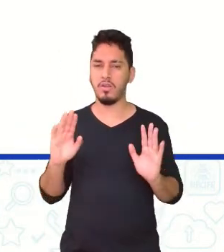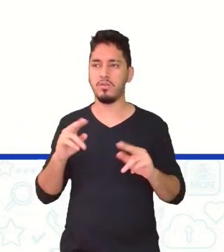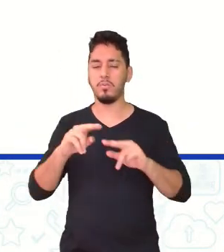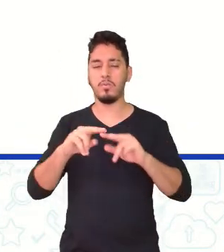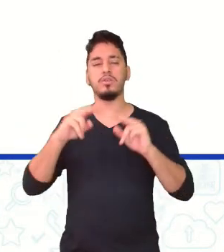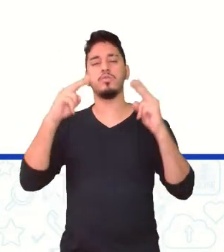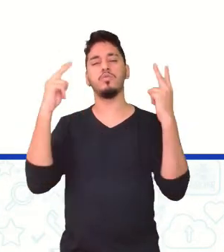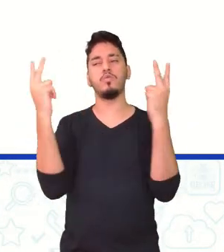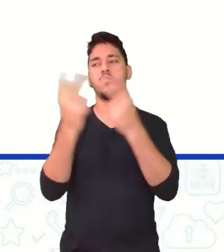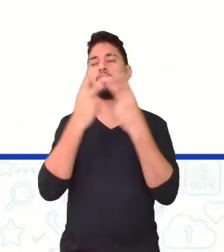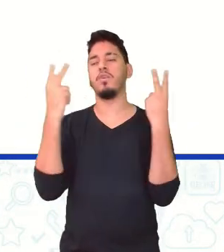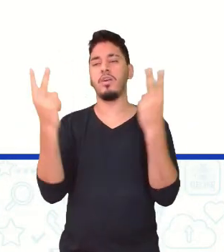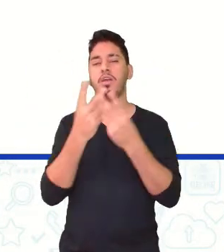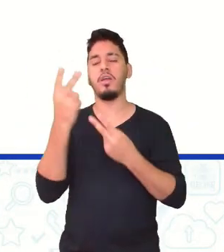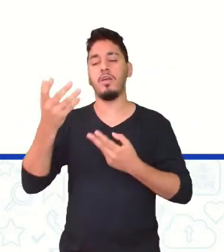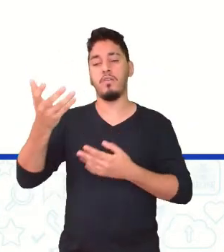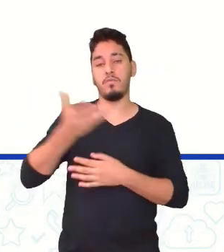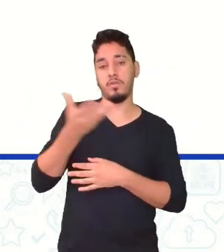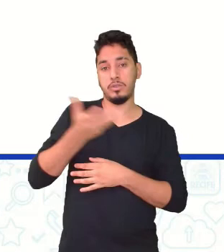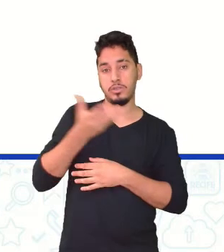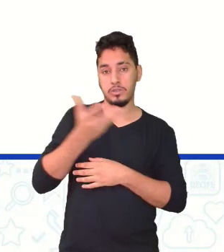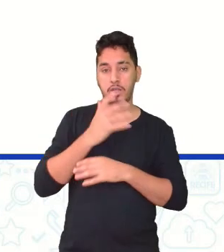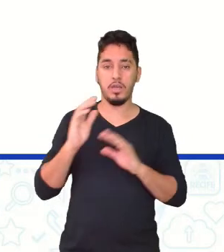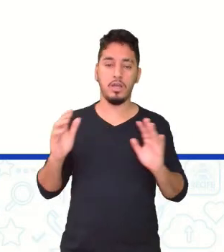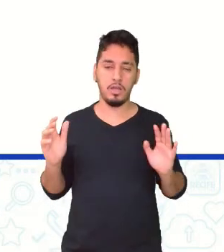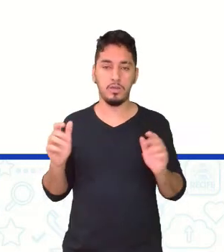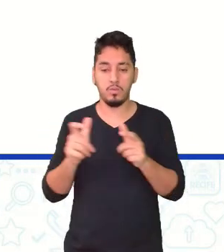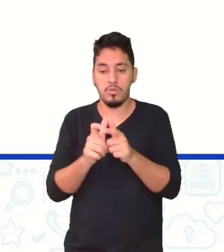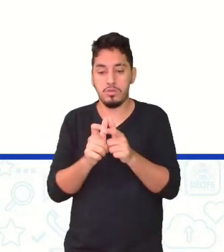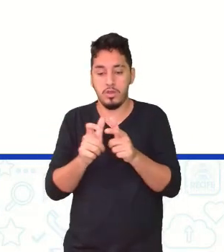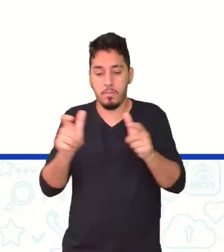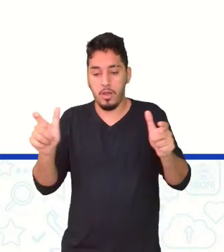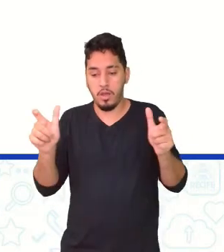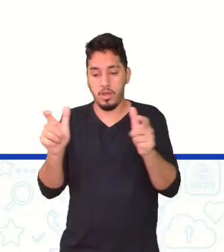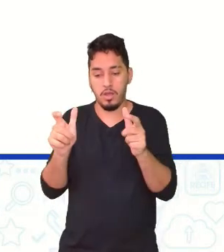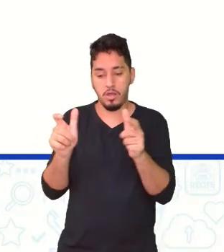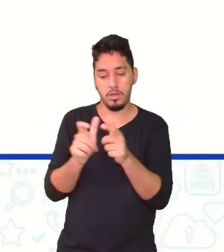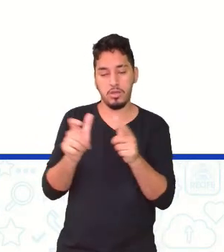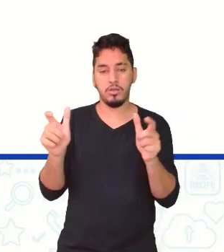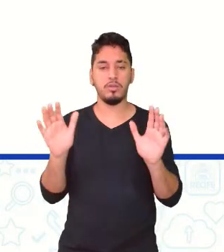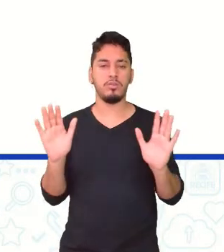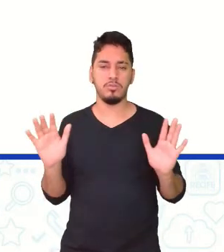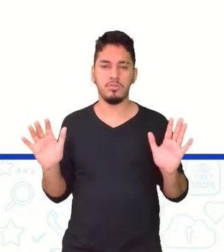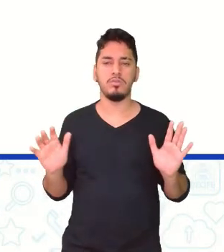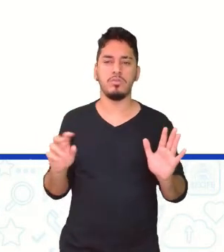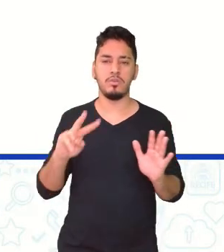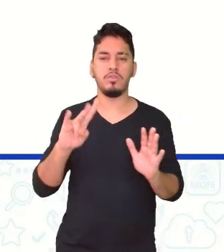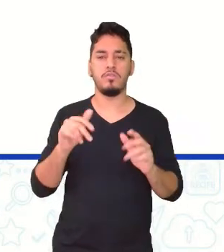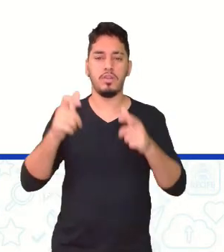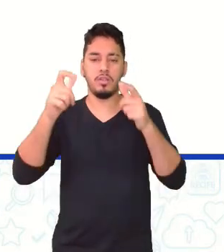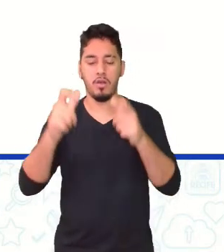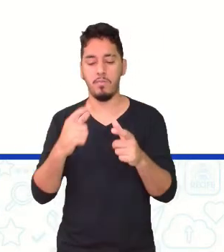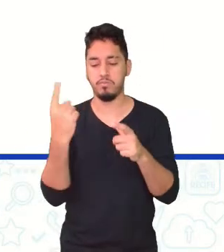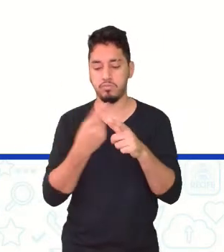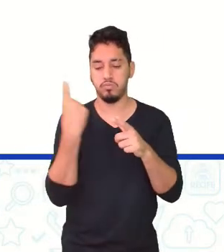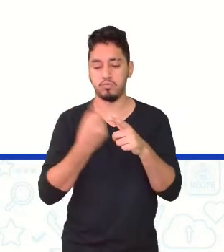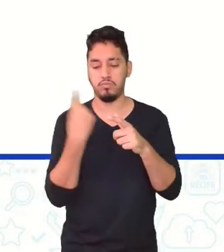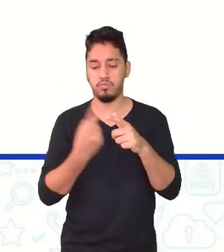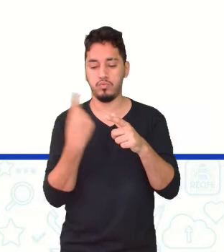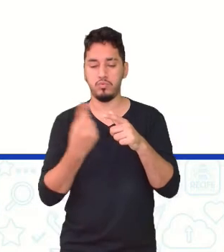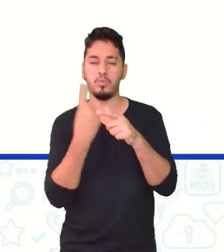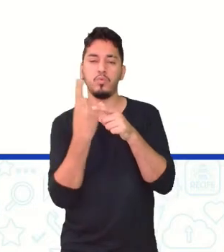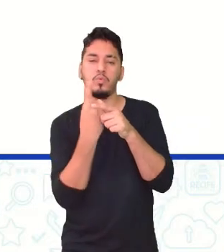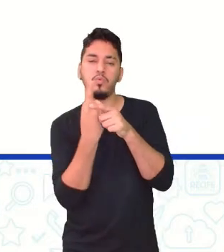dos ventos, né? A velocidade, o tamanho, né? Que ele vai ocupar, né? Com